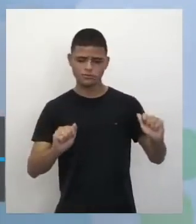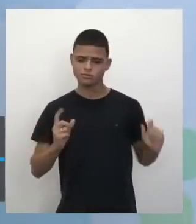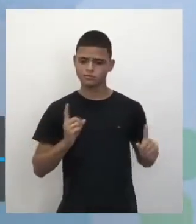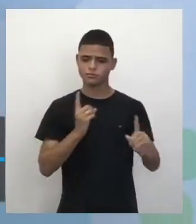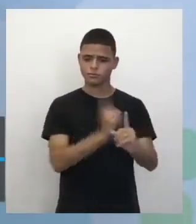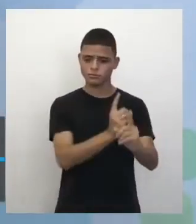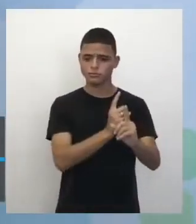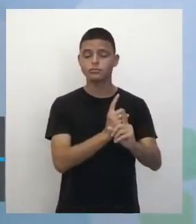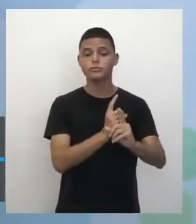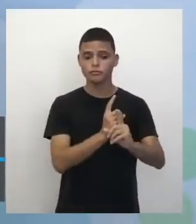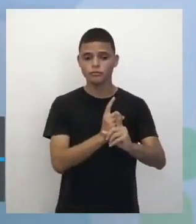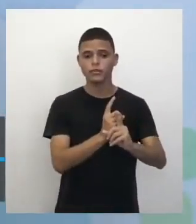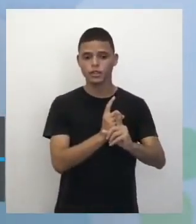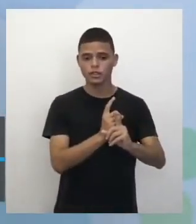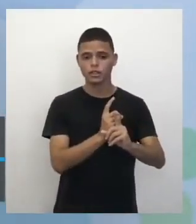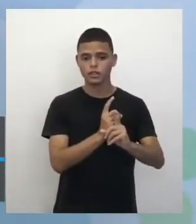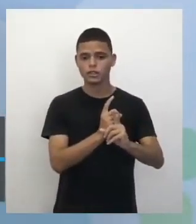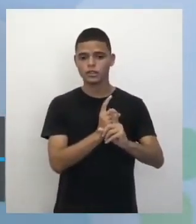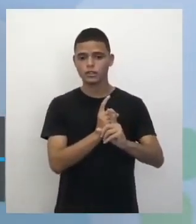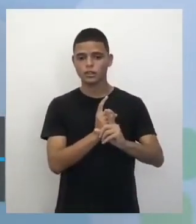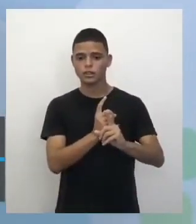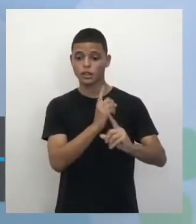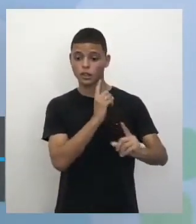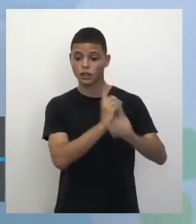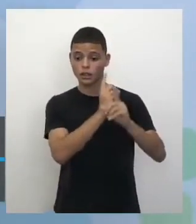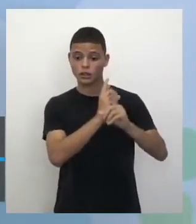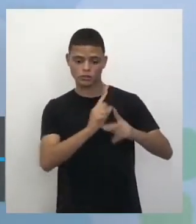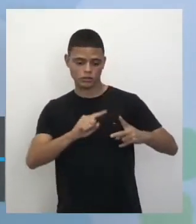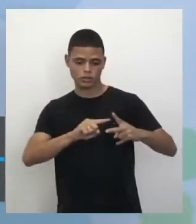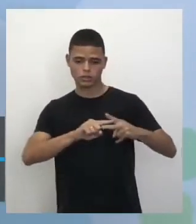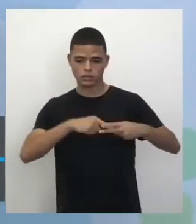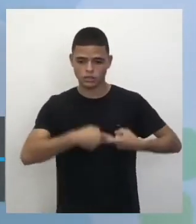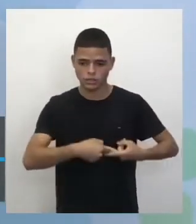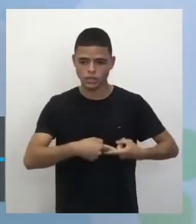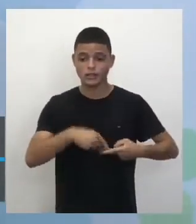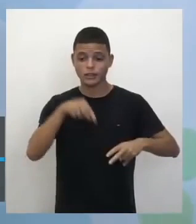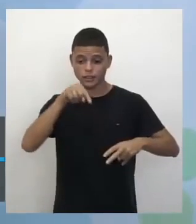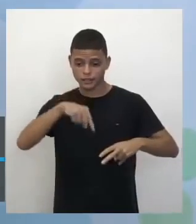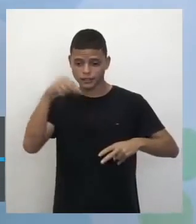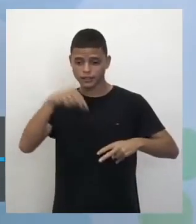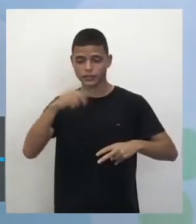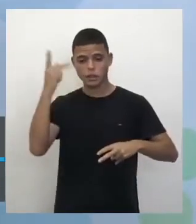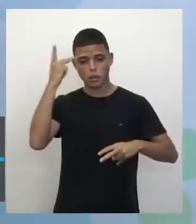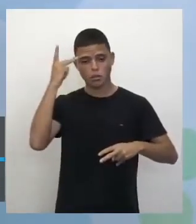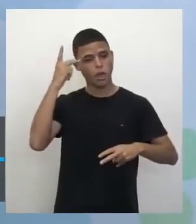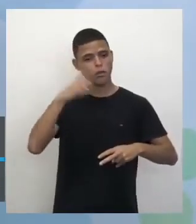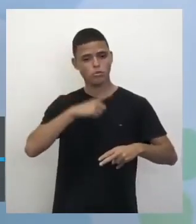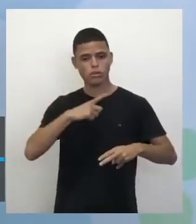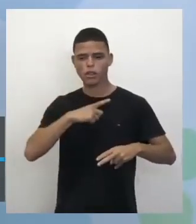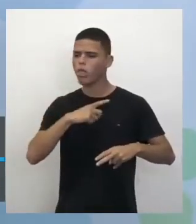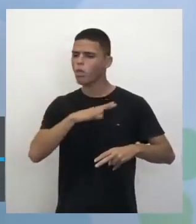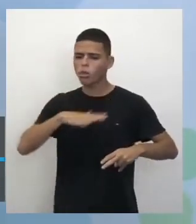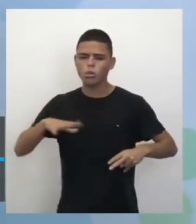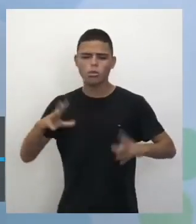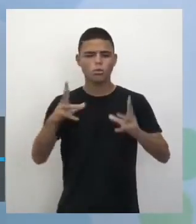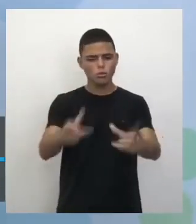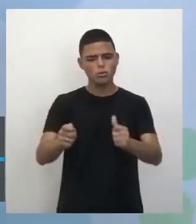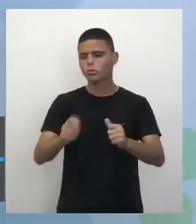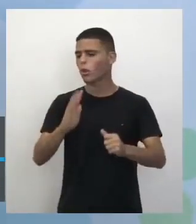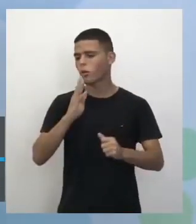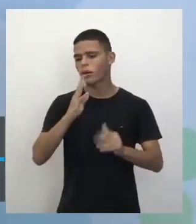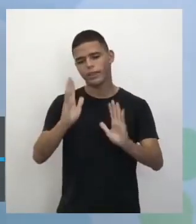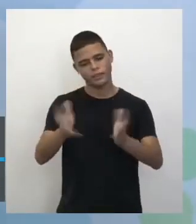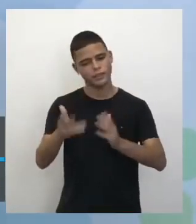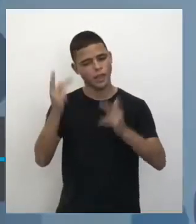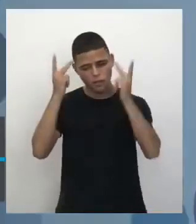estação. O Encontra na Catraca em São Paulo tem um peso muito grande. Vamos pro centro? Vamos. Onde a gente se encontra? Na